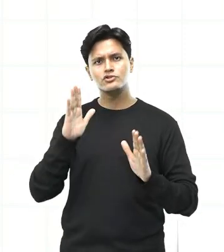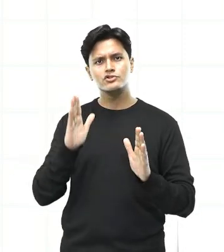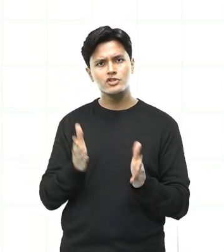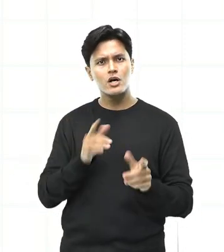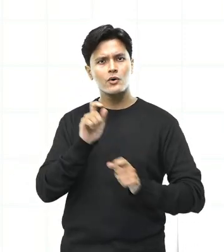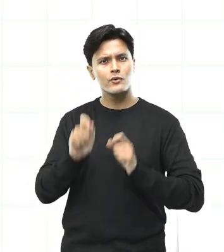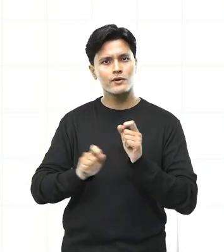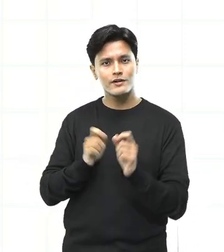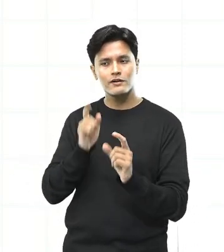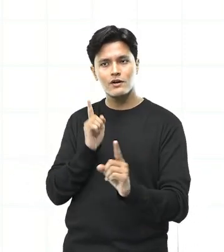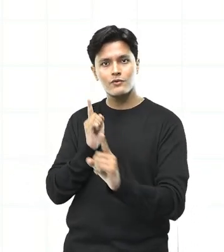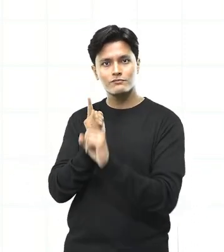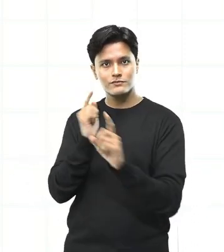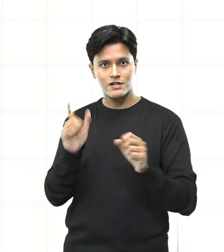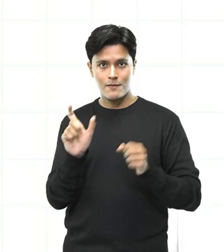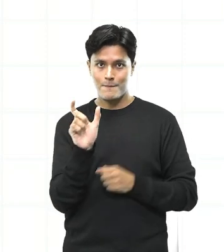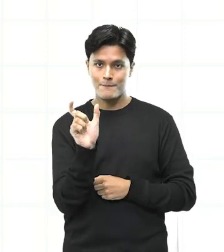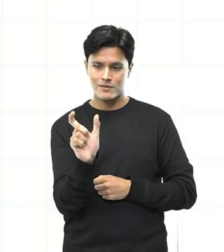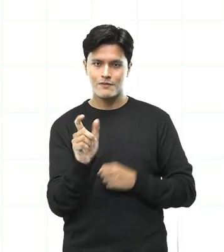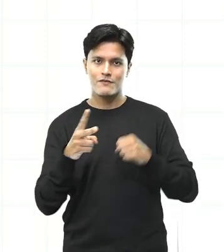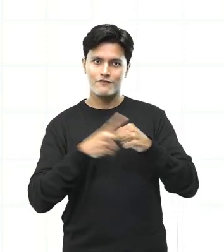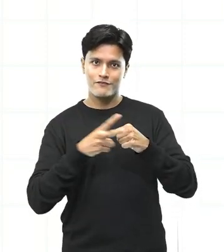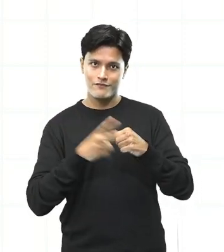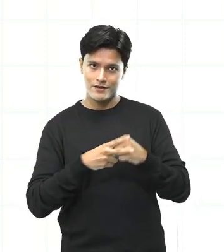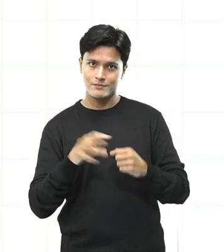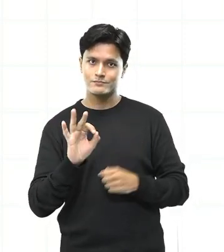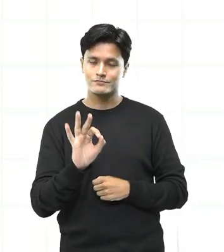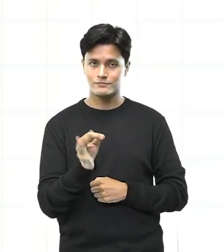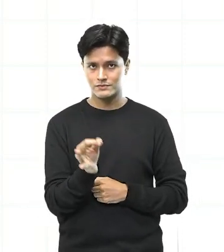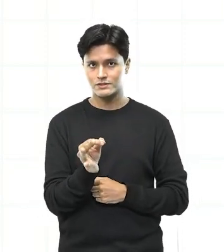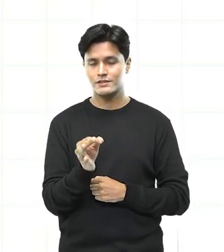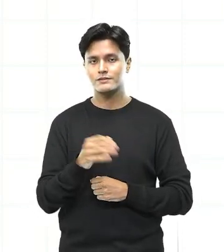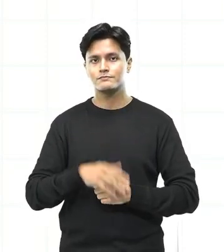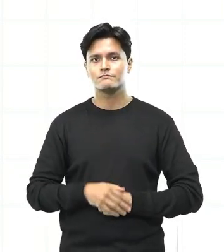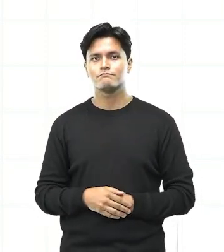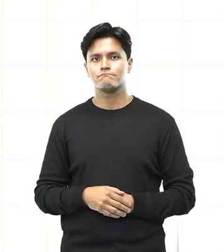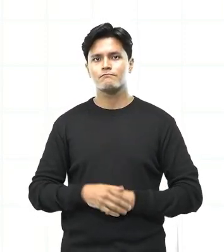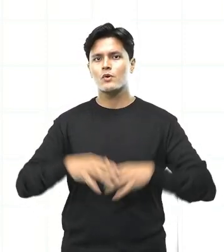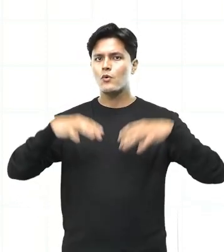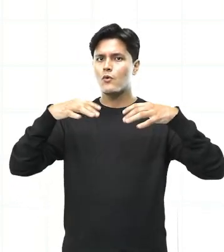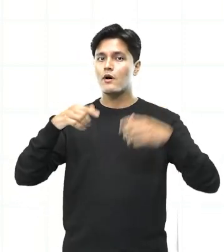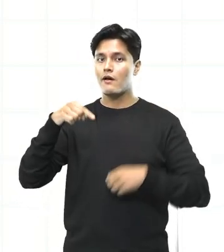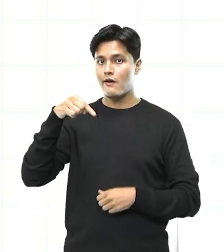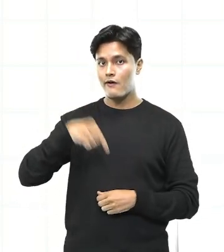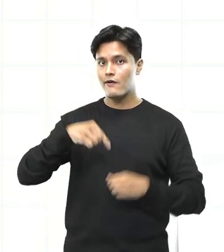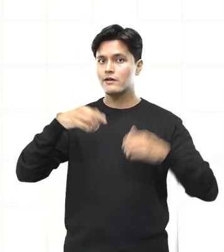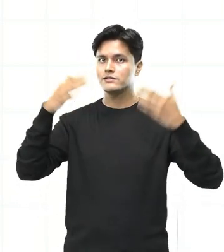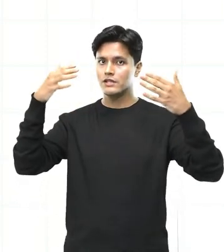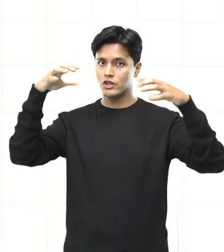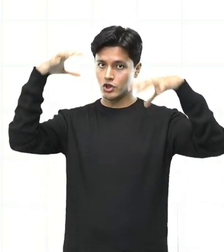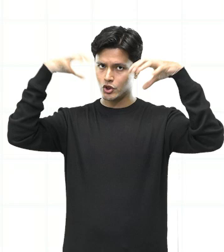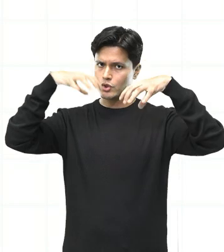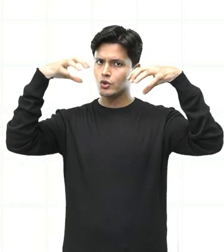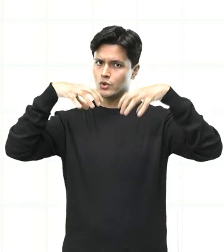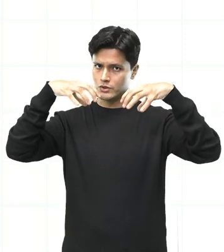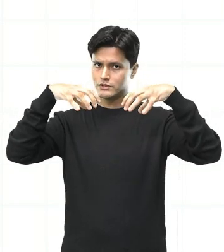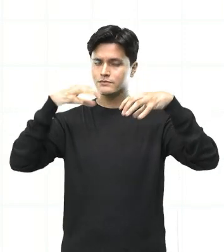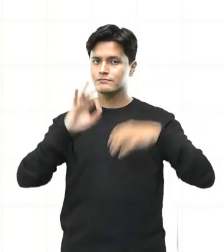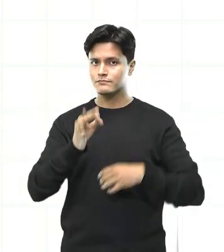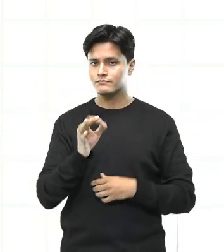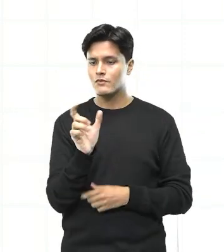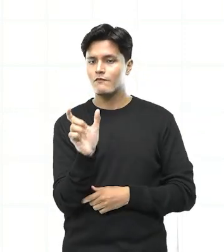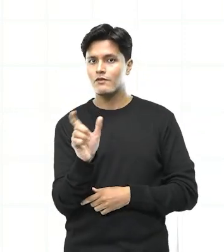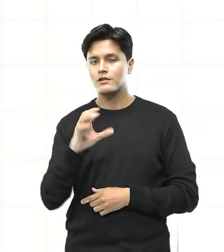certo? Nesta oração, choveu muito esta noite. Qual seria o verbo? Choveu, O